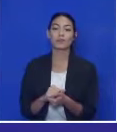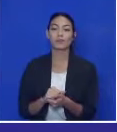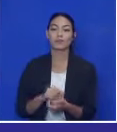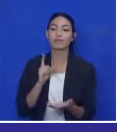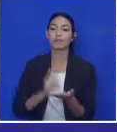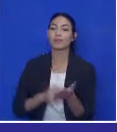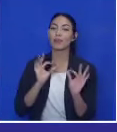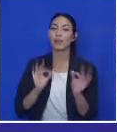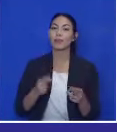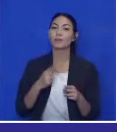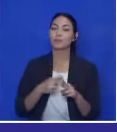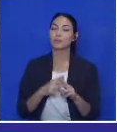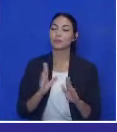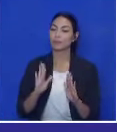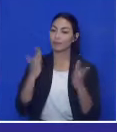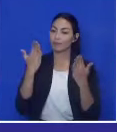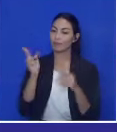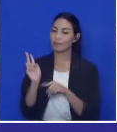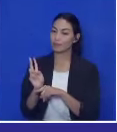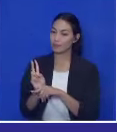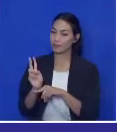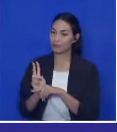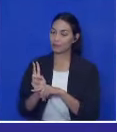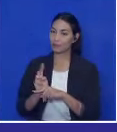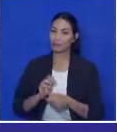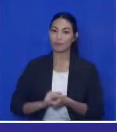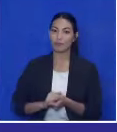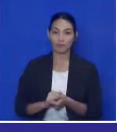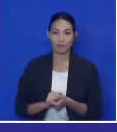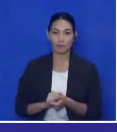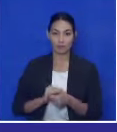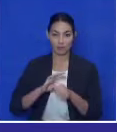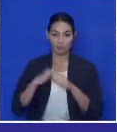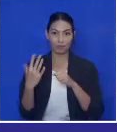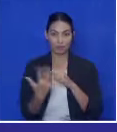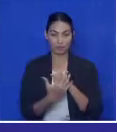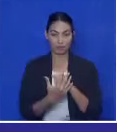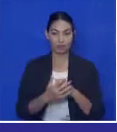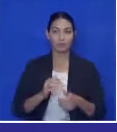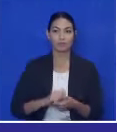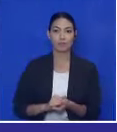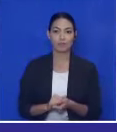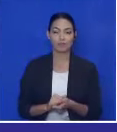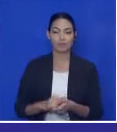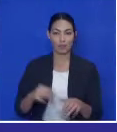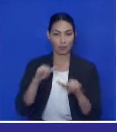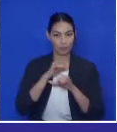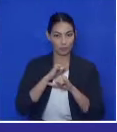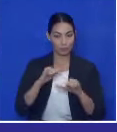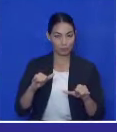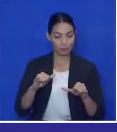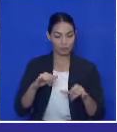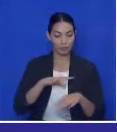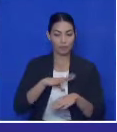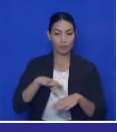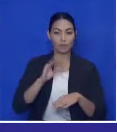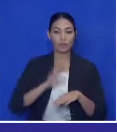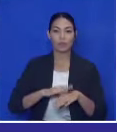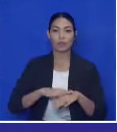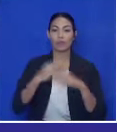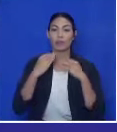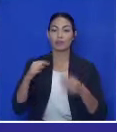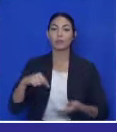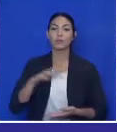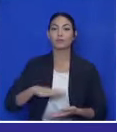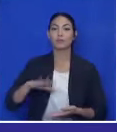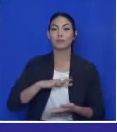R$4.320.092,21. Confirmando o compromisso da Caixa com as ações de prevenção ao Covid-19 e o coronavírus, comunicamos que o sorteio está sendo realizado